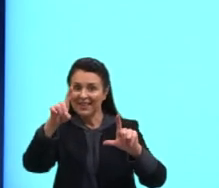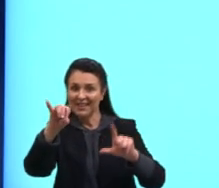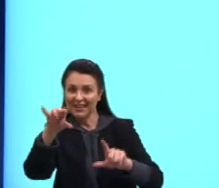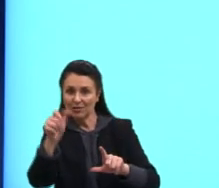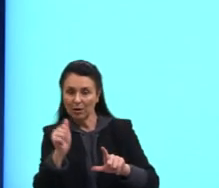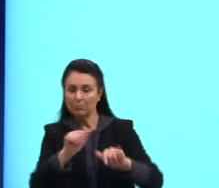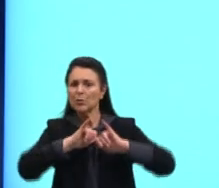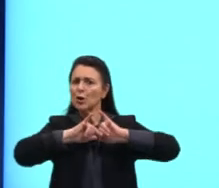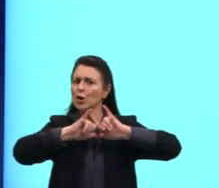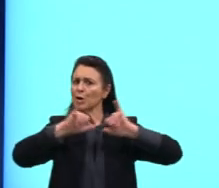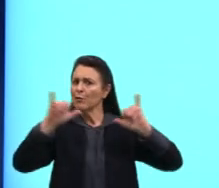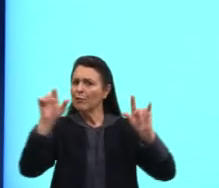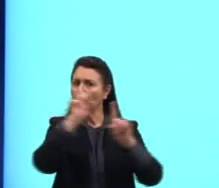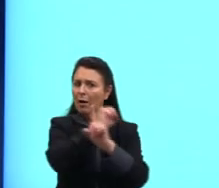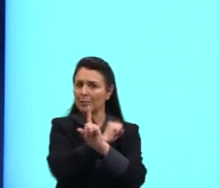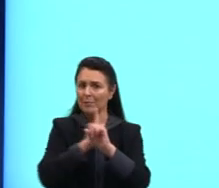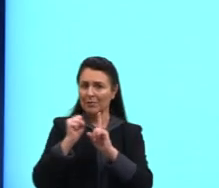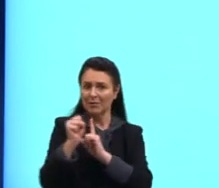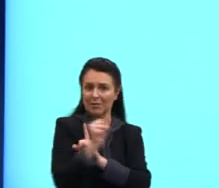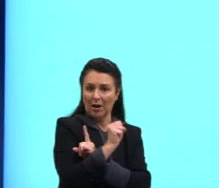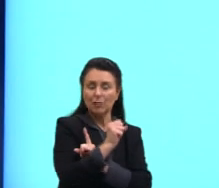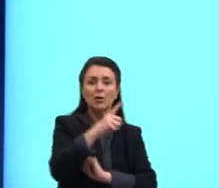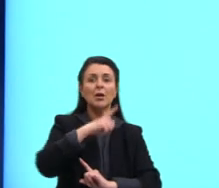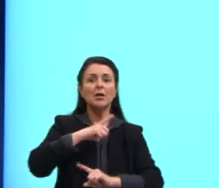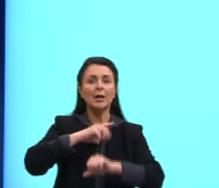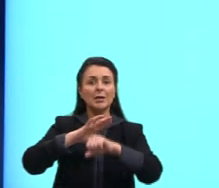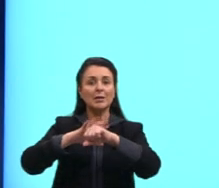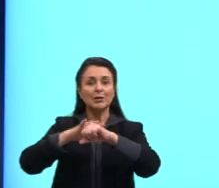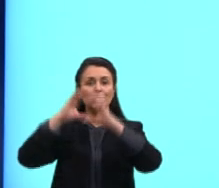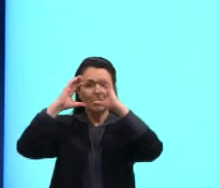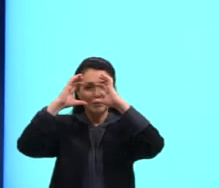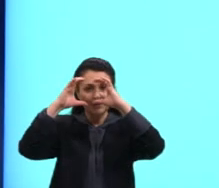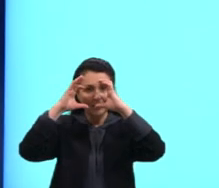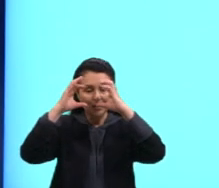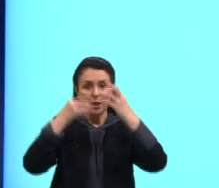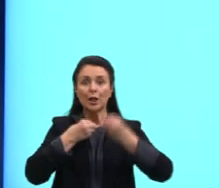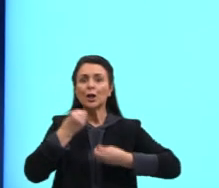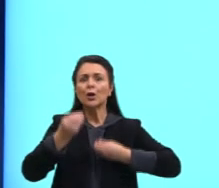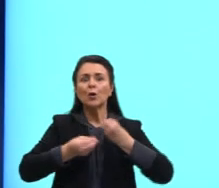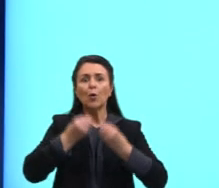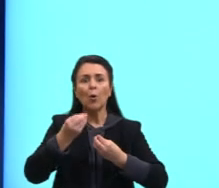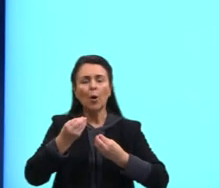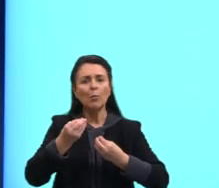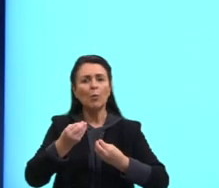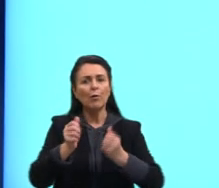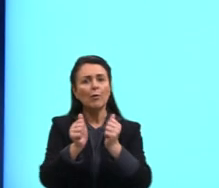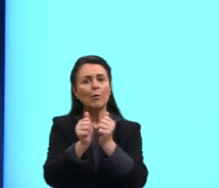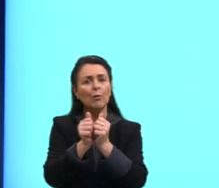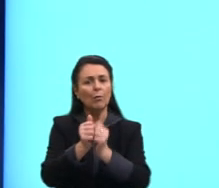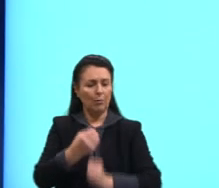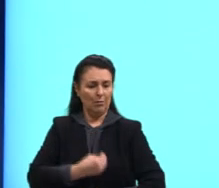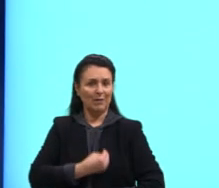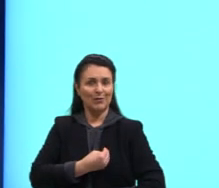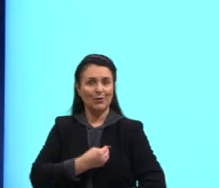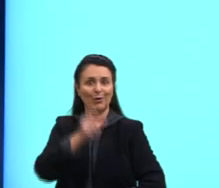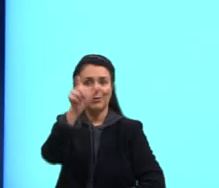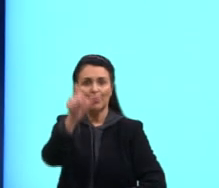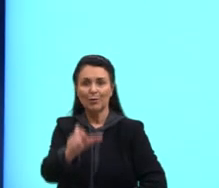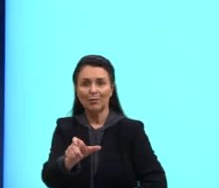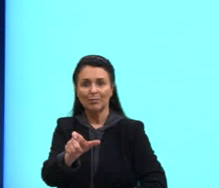informe a sociedade a respeito dessas doenças e sobre como conviver com pessoas portadoras